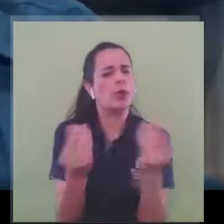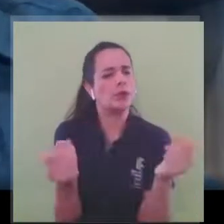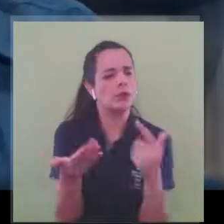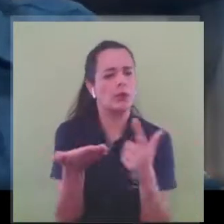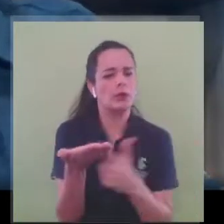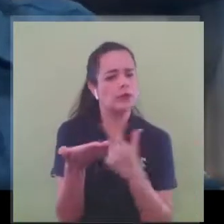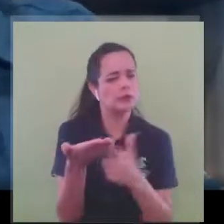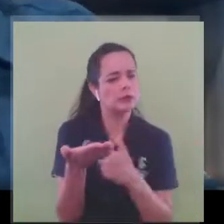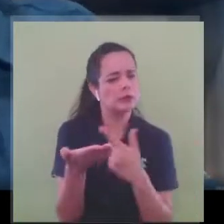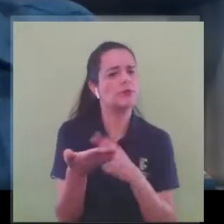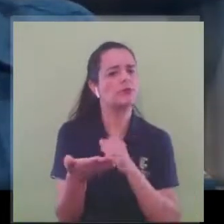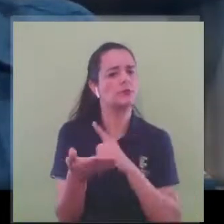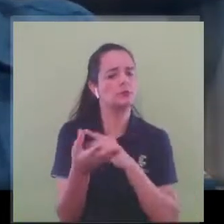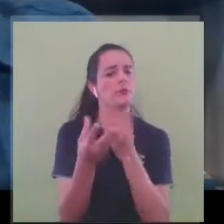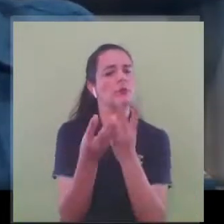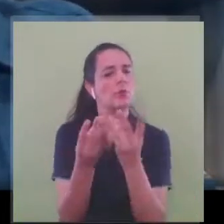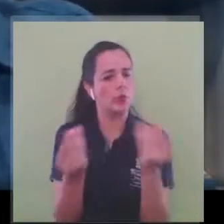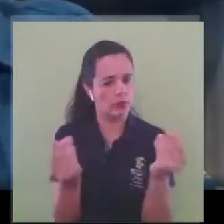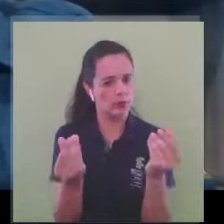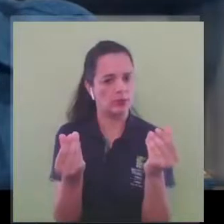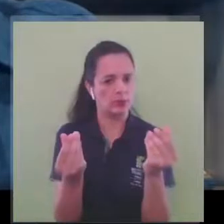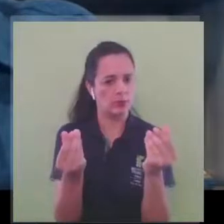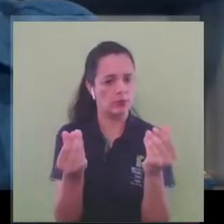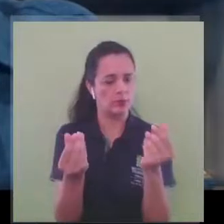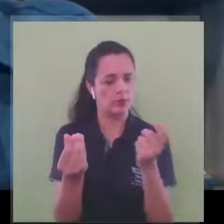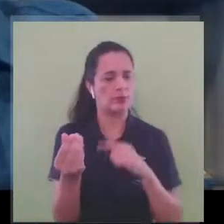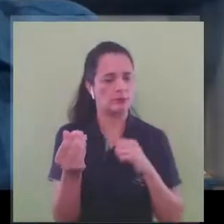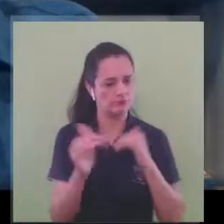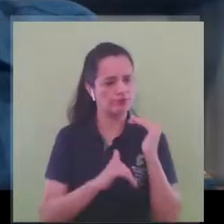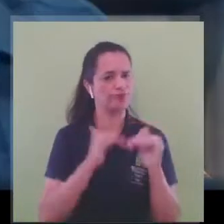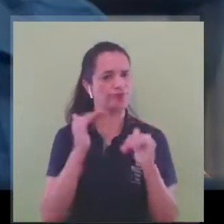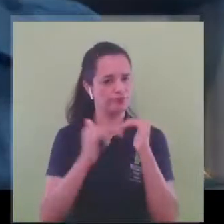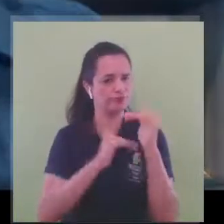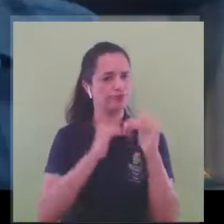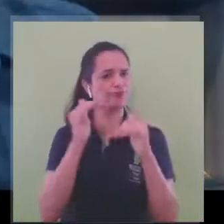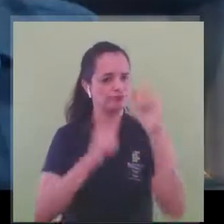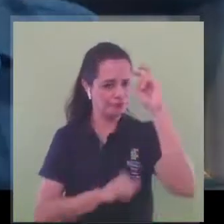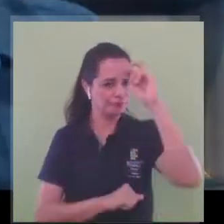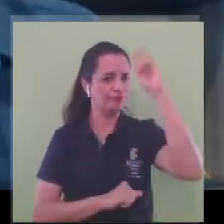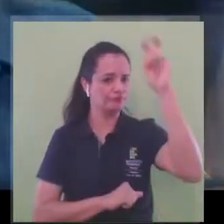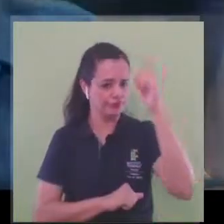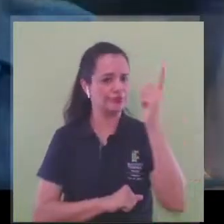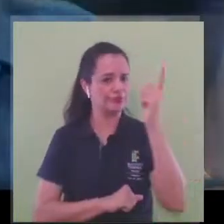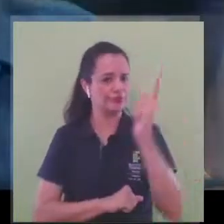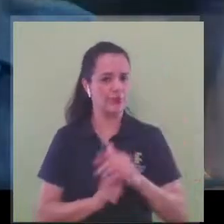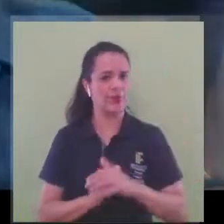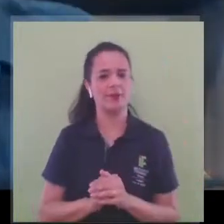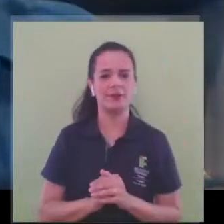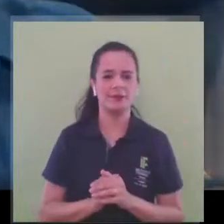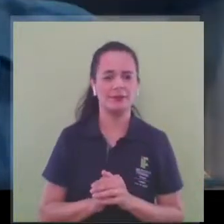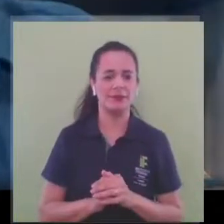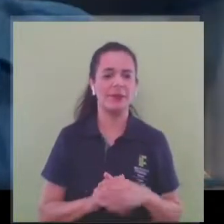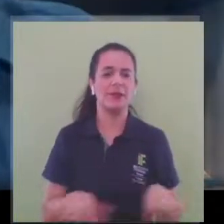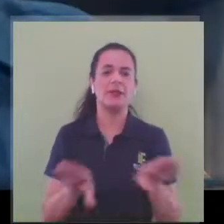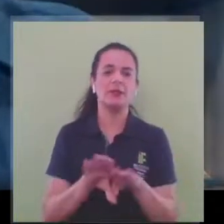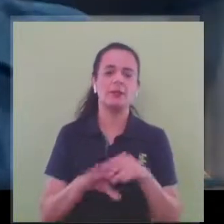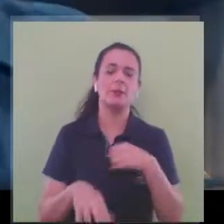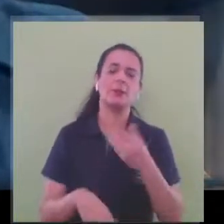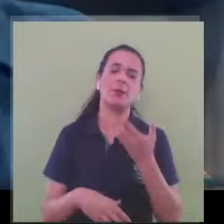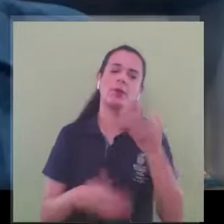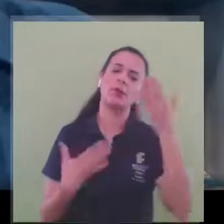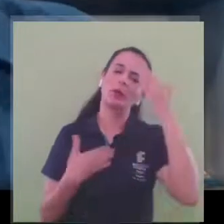E eu acho que assim todo mundo vai conseguir se desenvolver intelectualmente. Especialmente eu gostaria de agradecer a